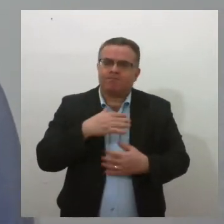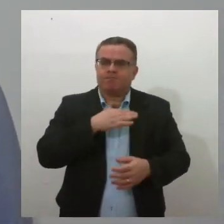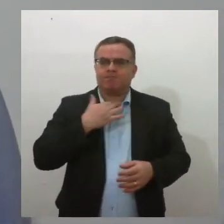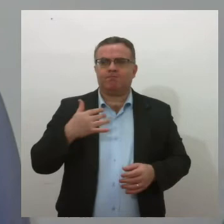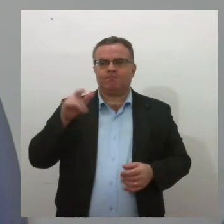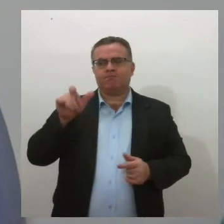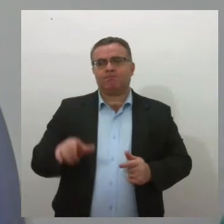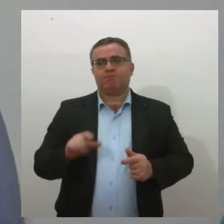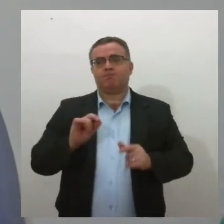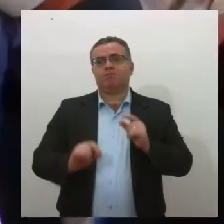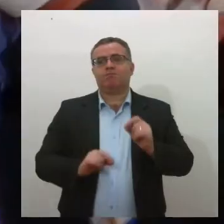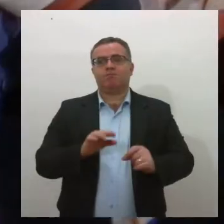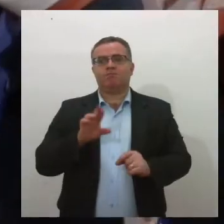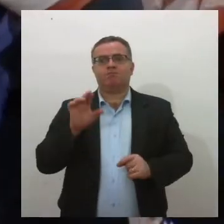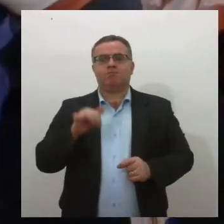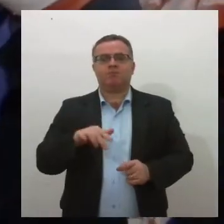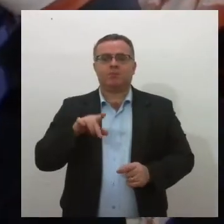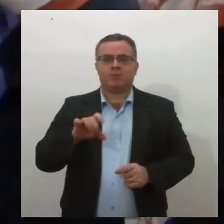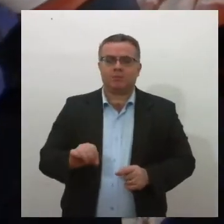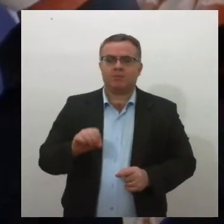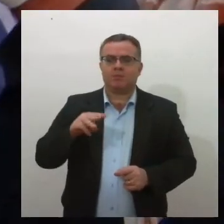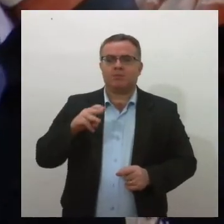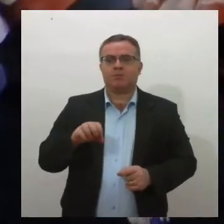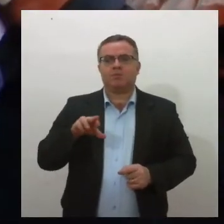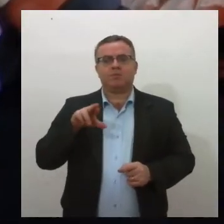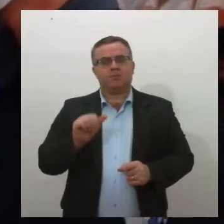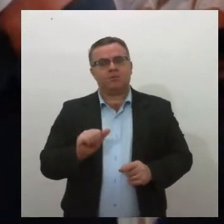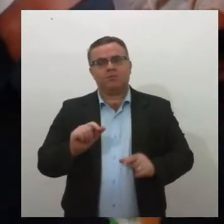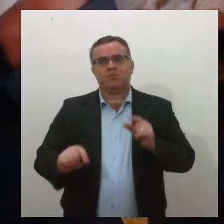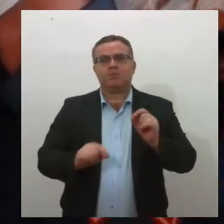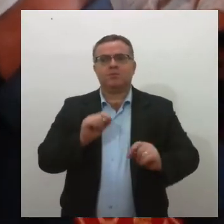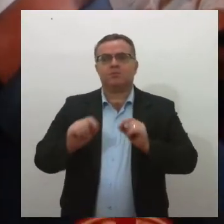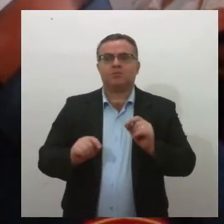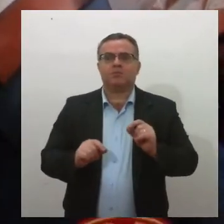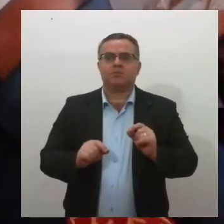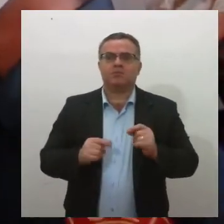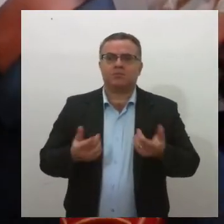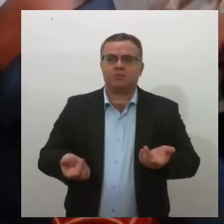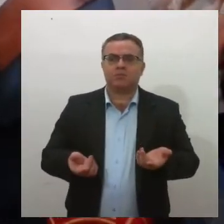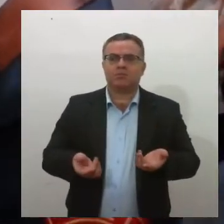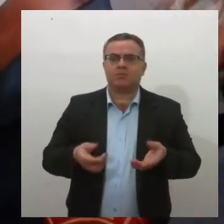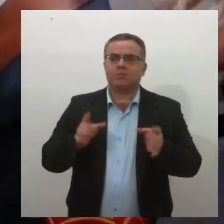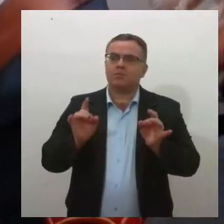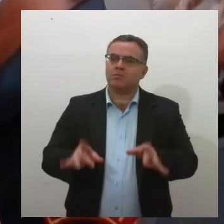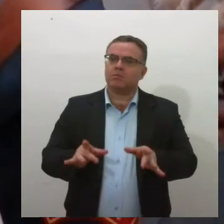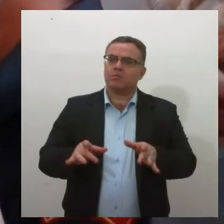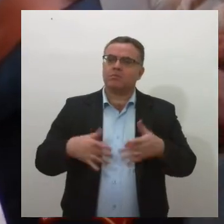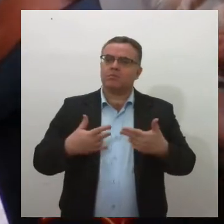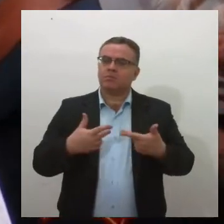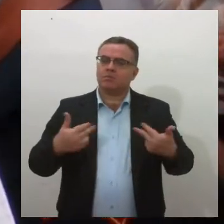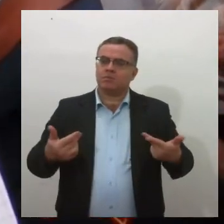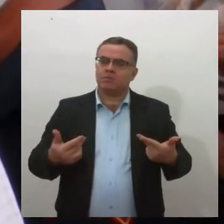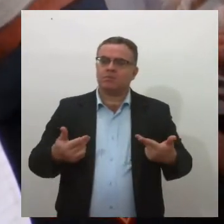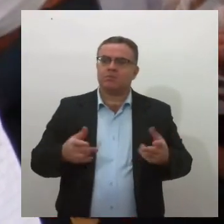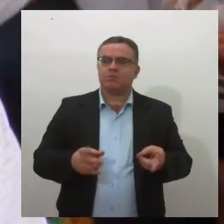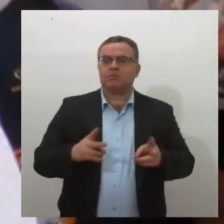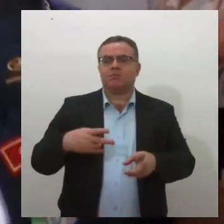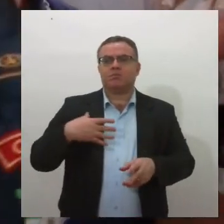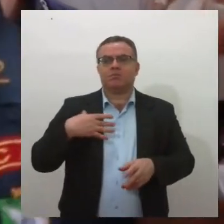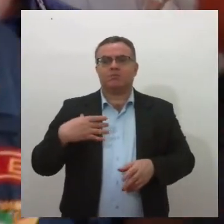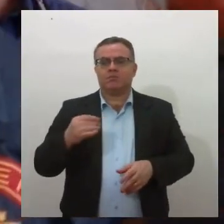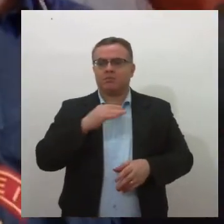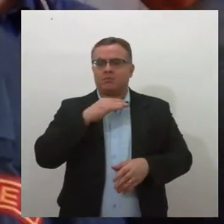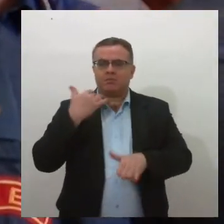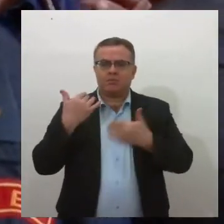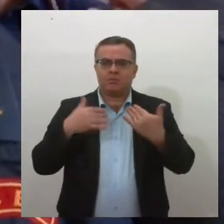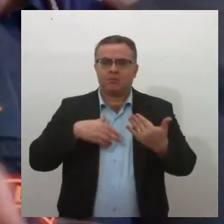amigo Reinaldo Moura. E eu digo sempre o seguinte, que Reinaldo não deixa órfão apenas os filhos e os netos.